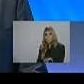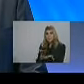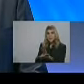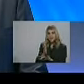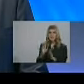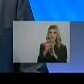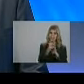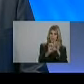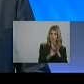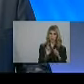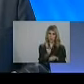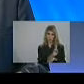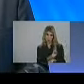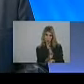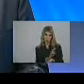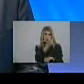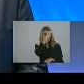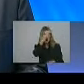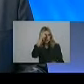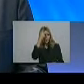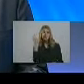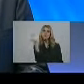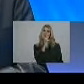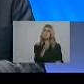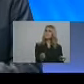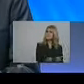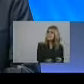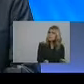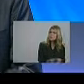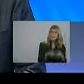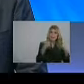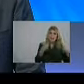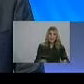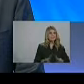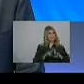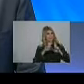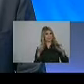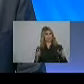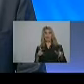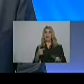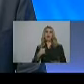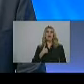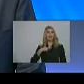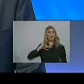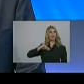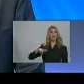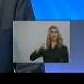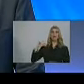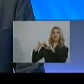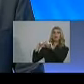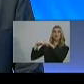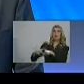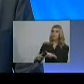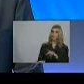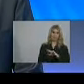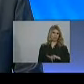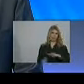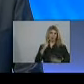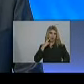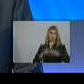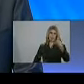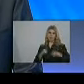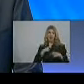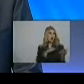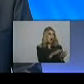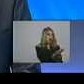Estatuto das Guardas Municipais, nós possamos fazer diferente. Eu não sou um político tradicional. Eu não vou orientar as